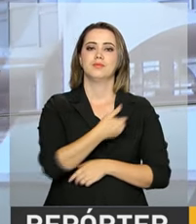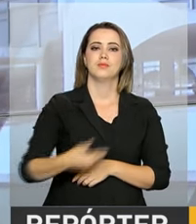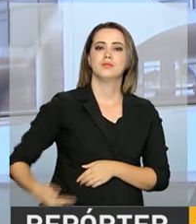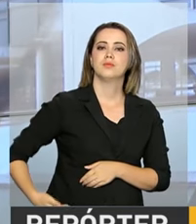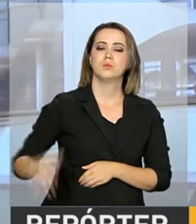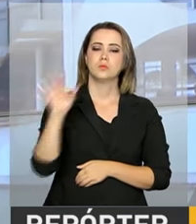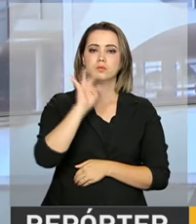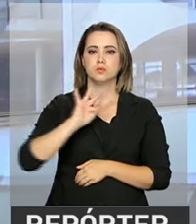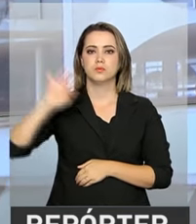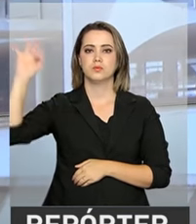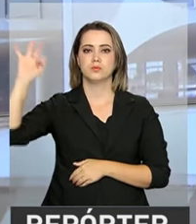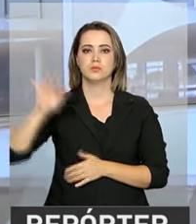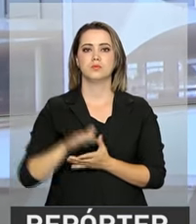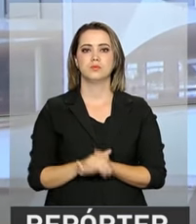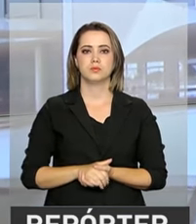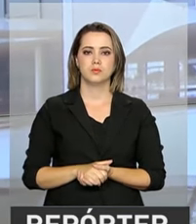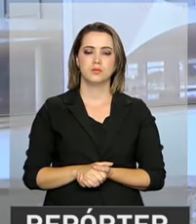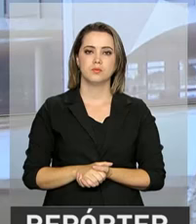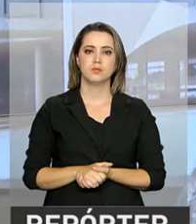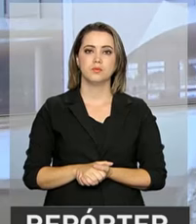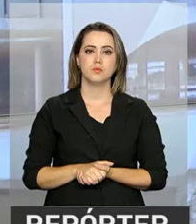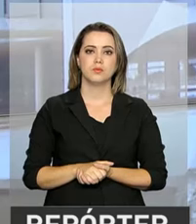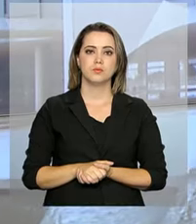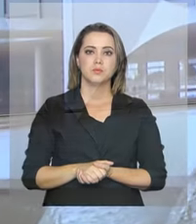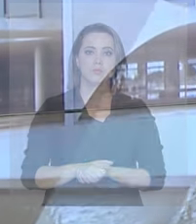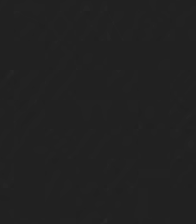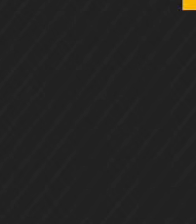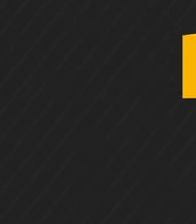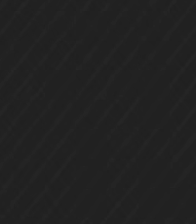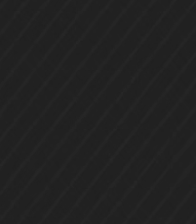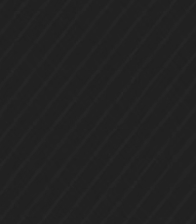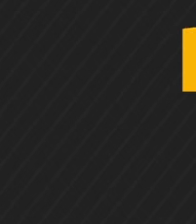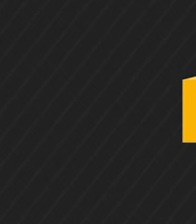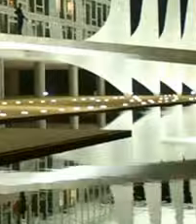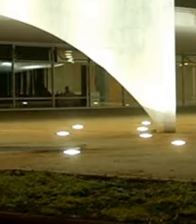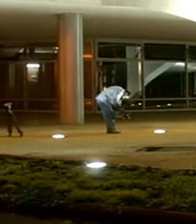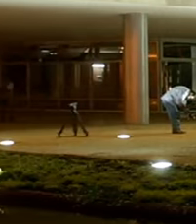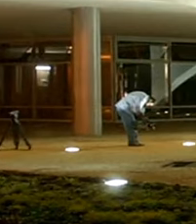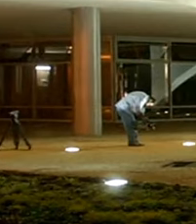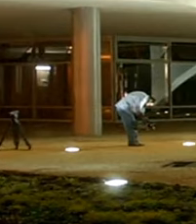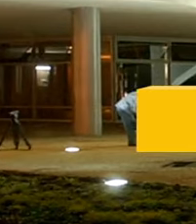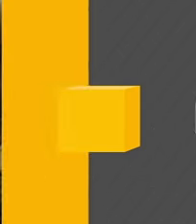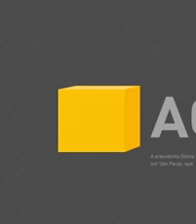com a gente aqui na NBR, a TV do Governo Federal.